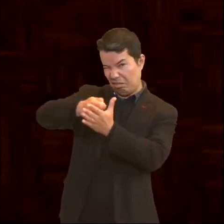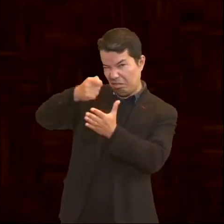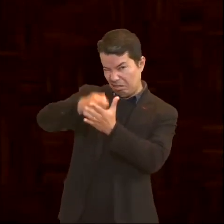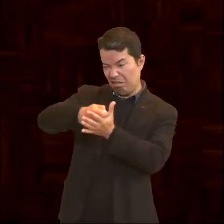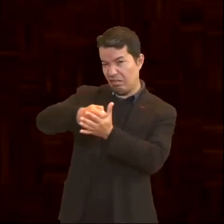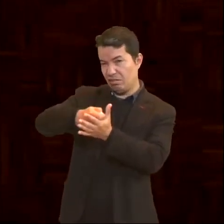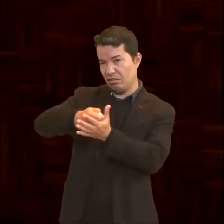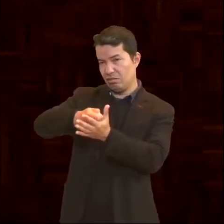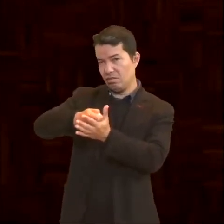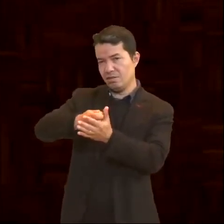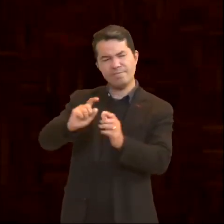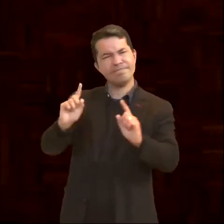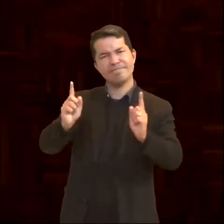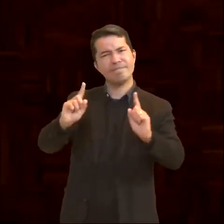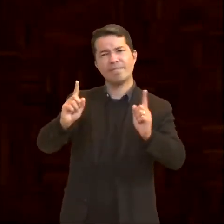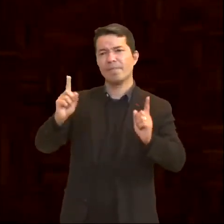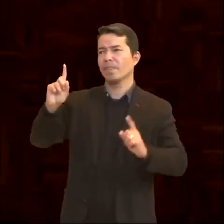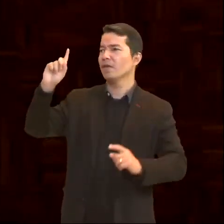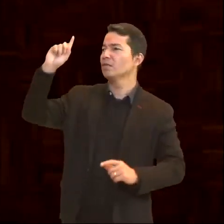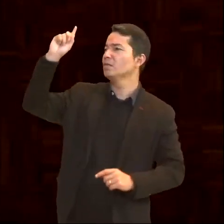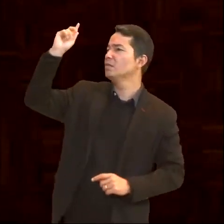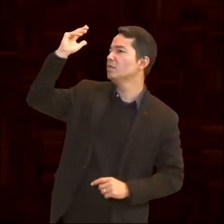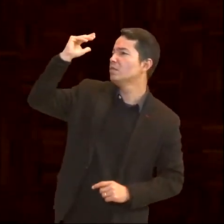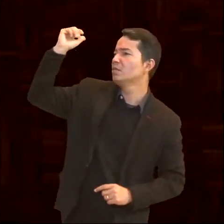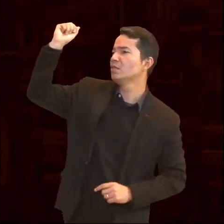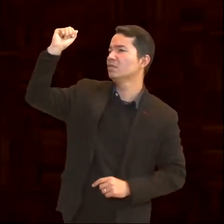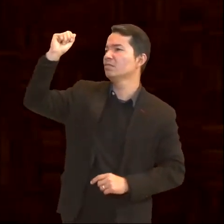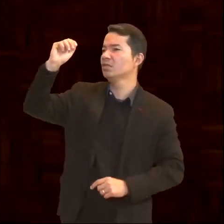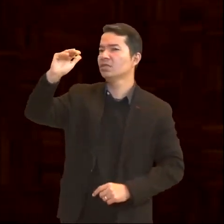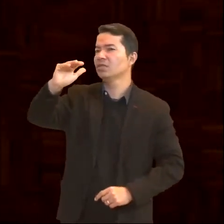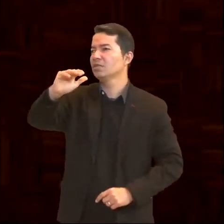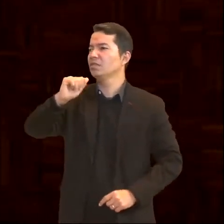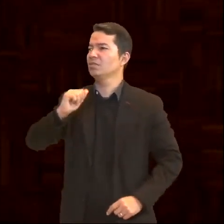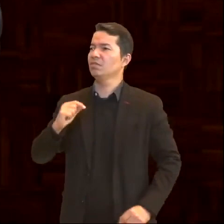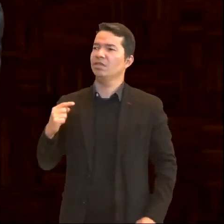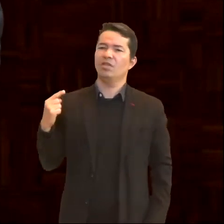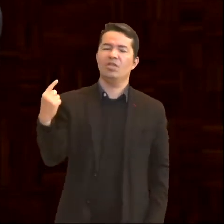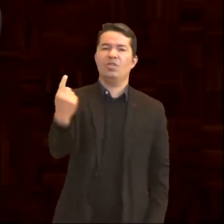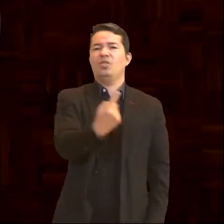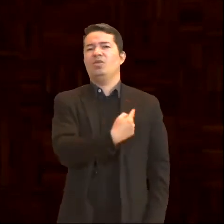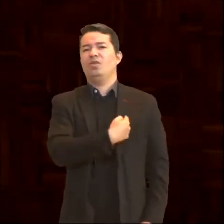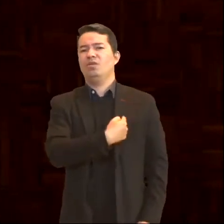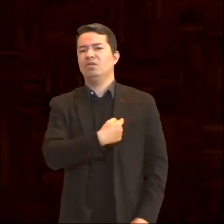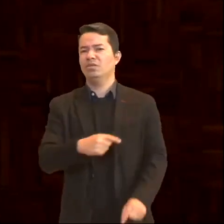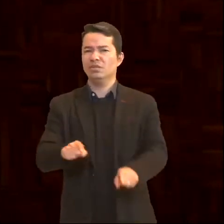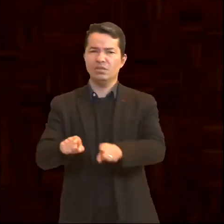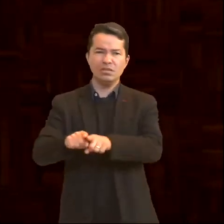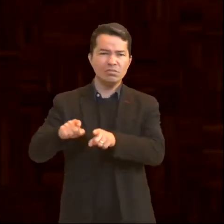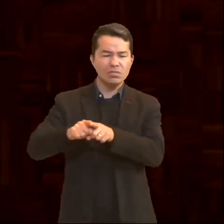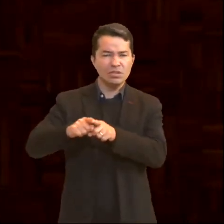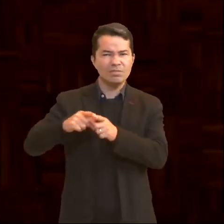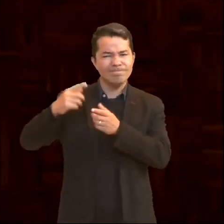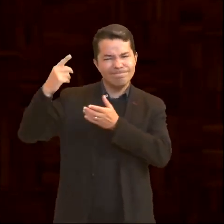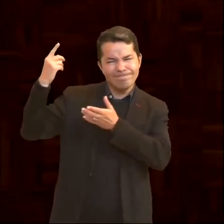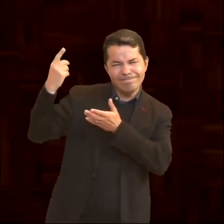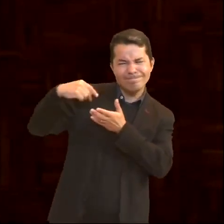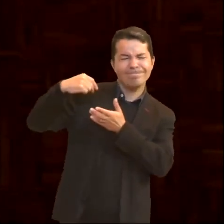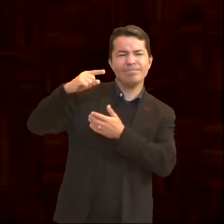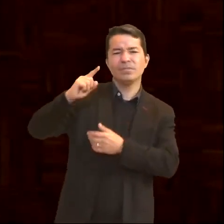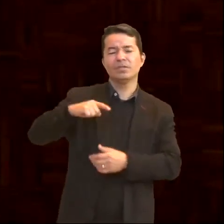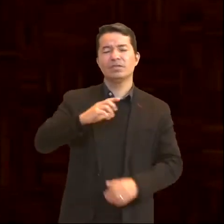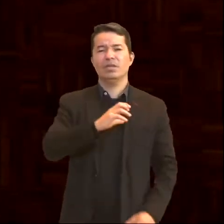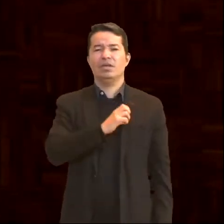Ele simplesmente nos chama em amor, e até a disciplina dEle é um chamamento em amor.